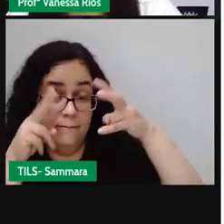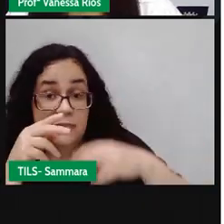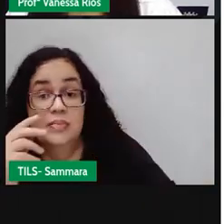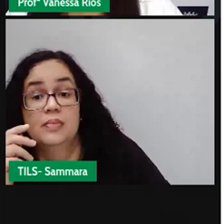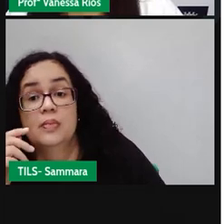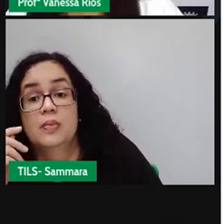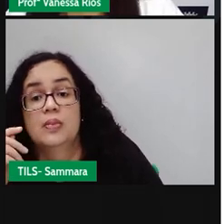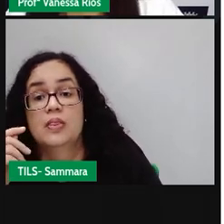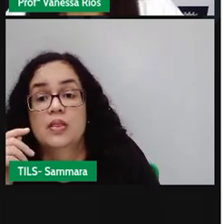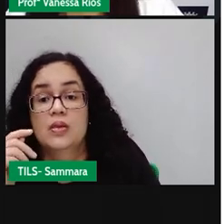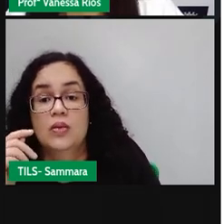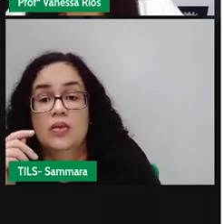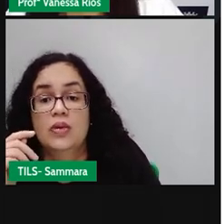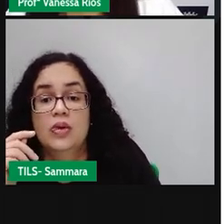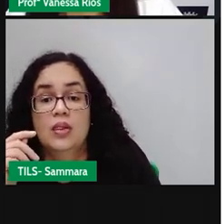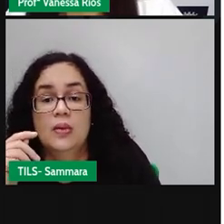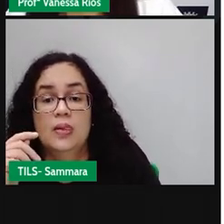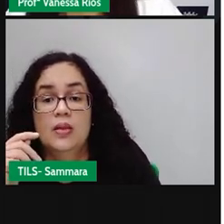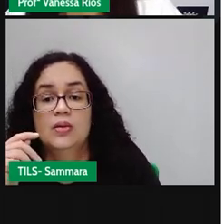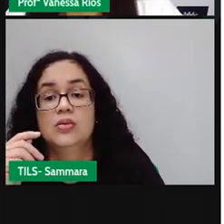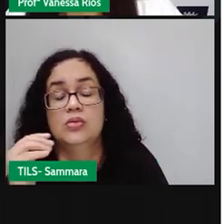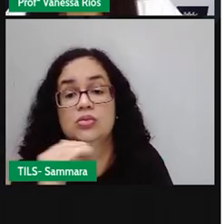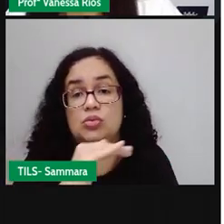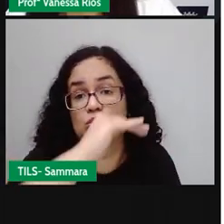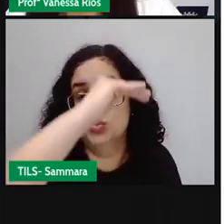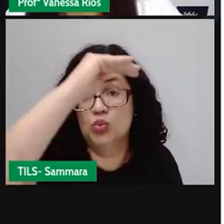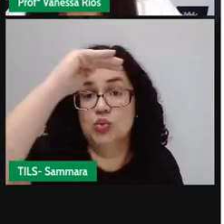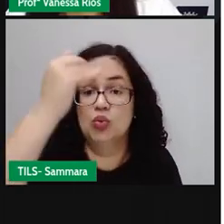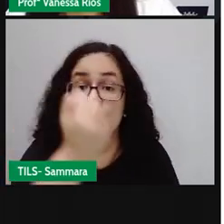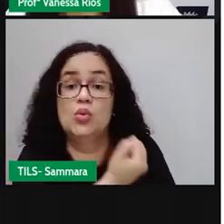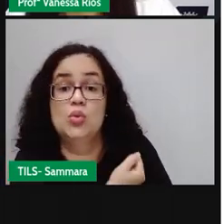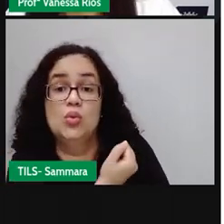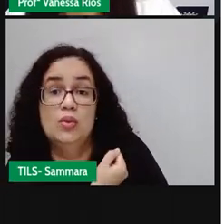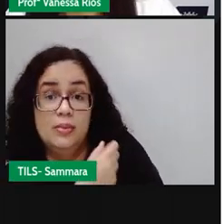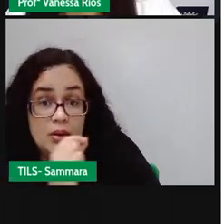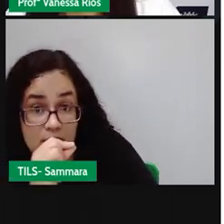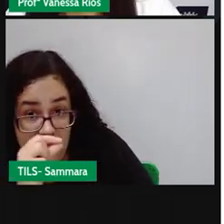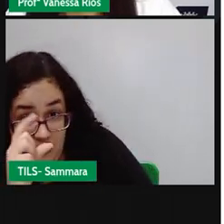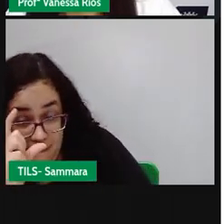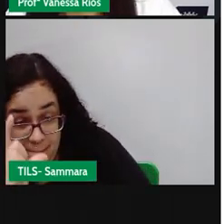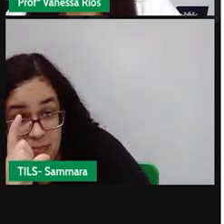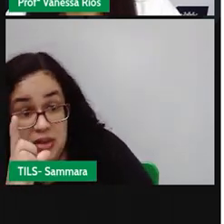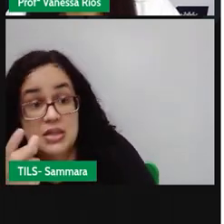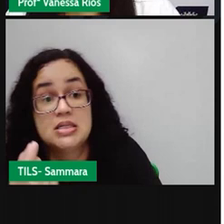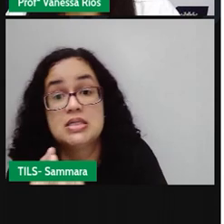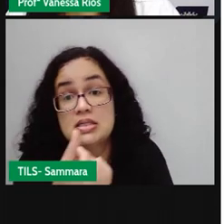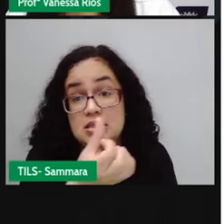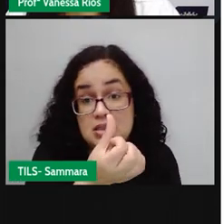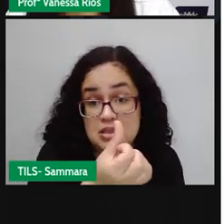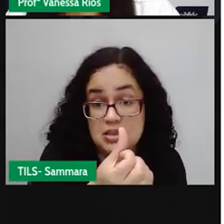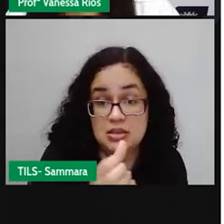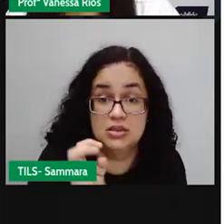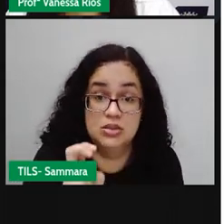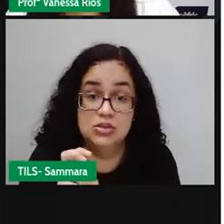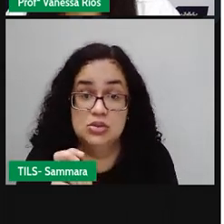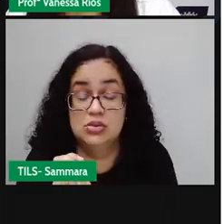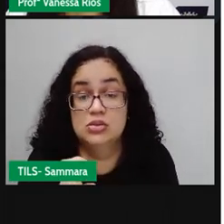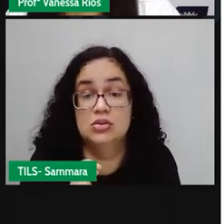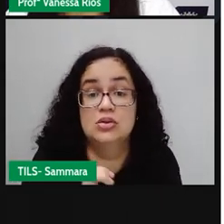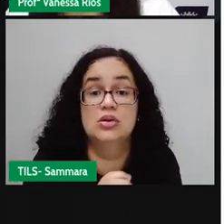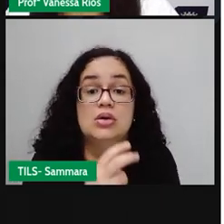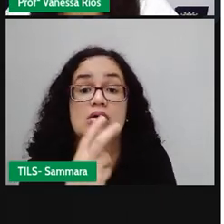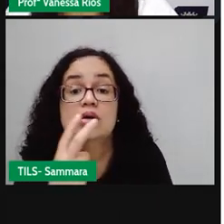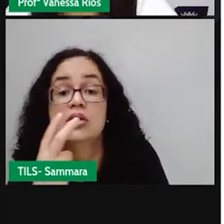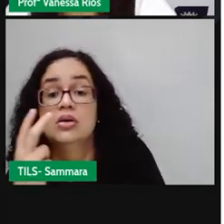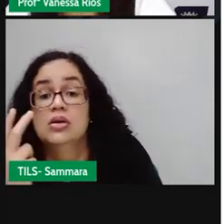na parte do topo aparecem os números maiores, né? 6, 5,